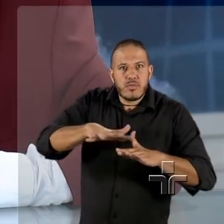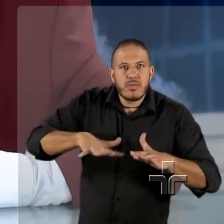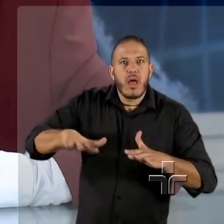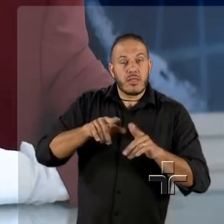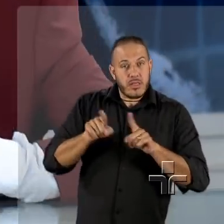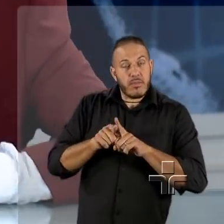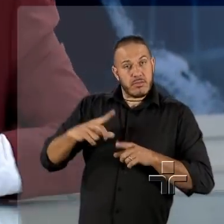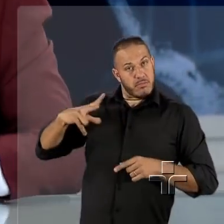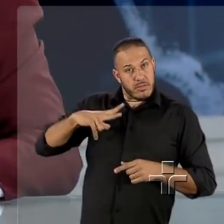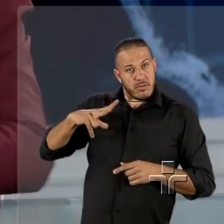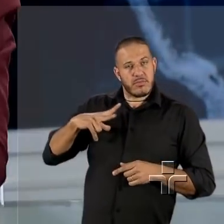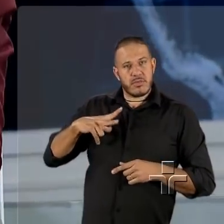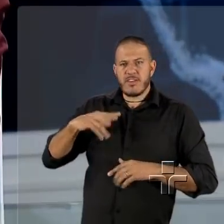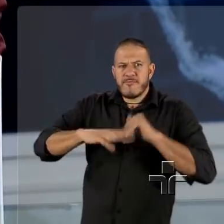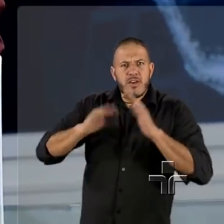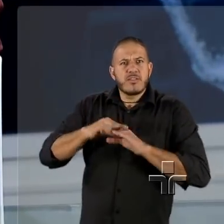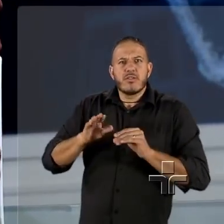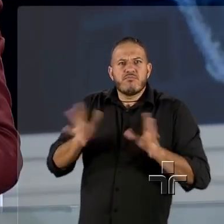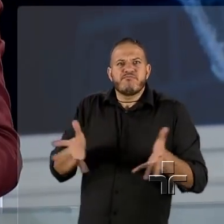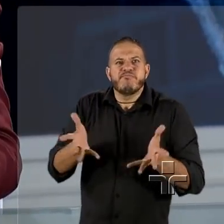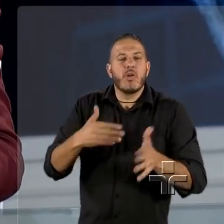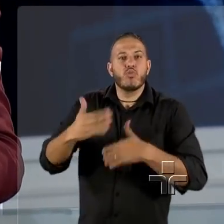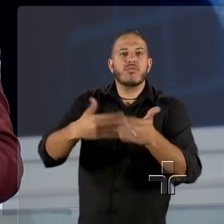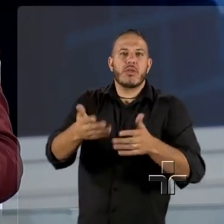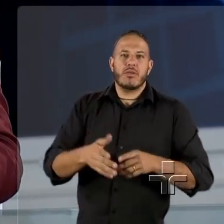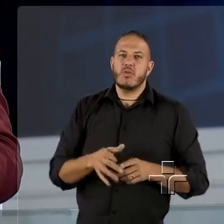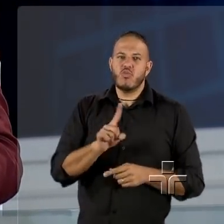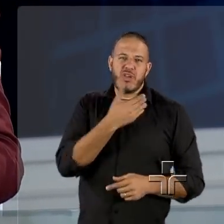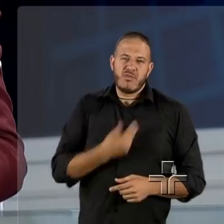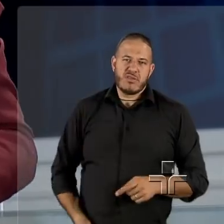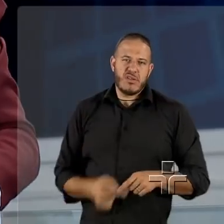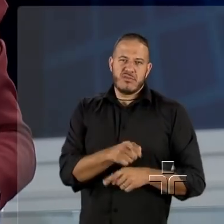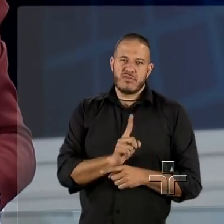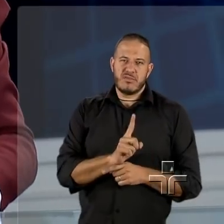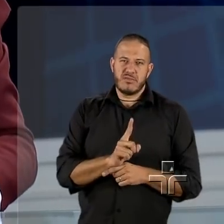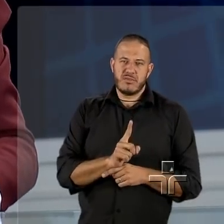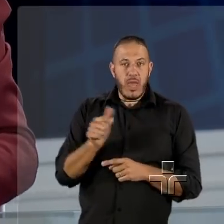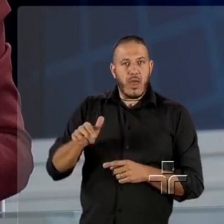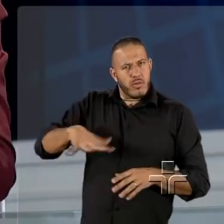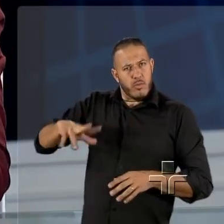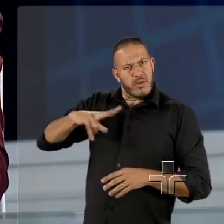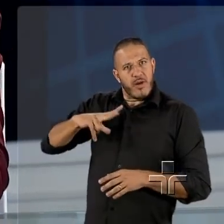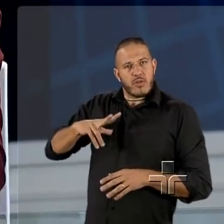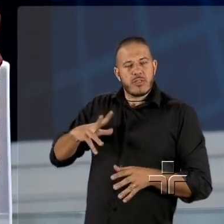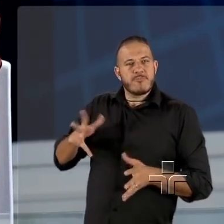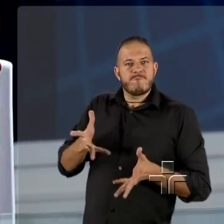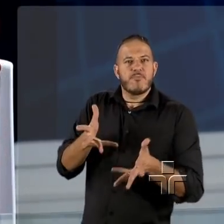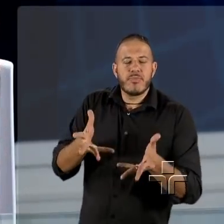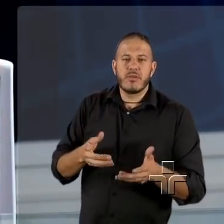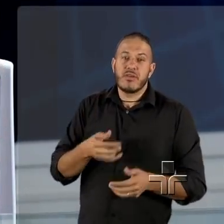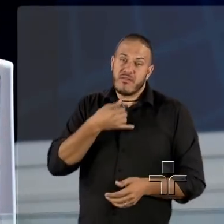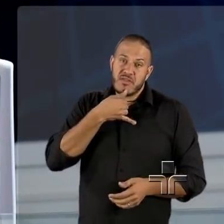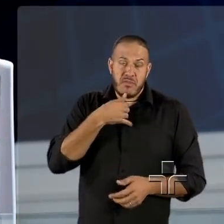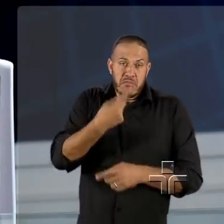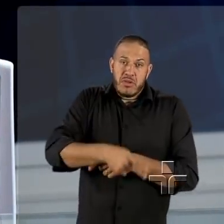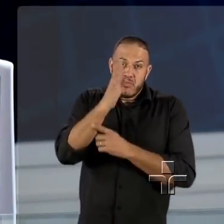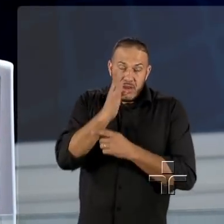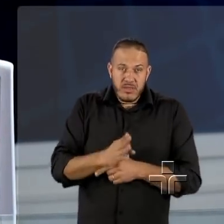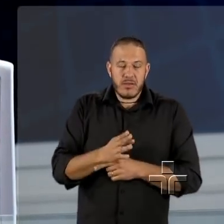investimento em educação e produção de riqueza, né? E o Estado brasileiro investe mal em educação. Eu acho que investe,